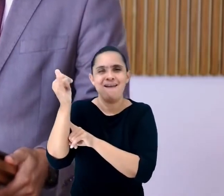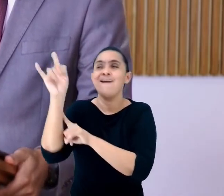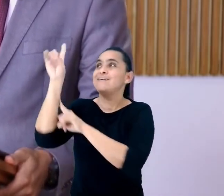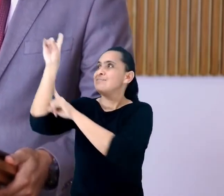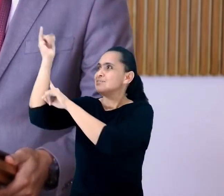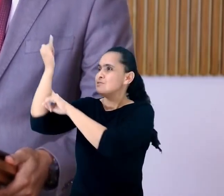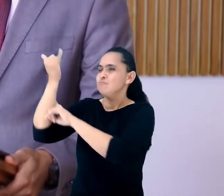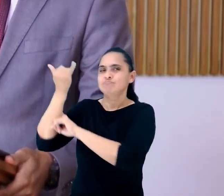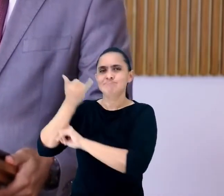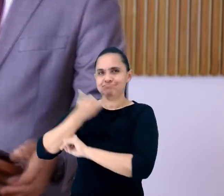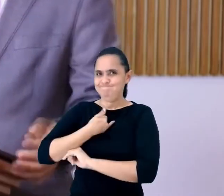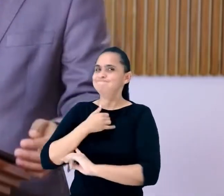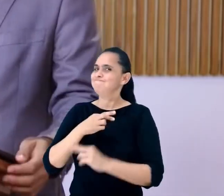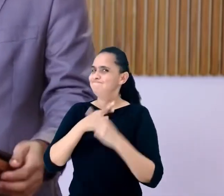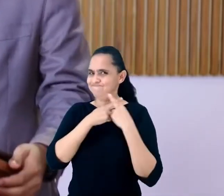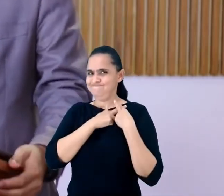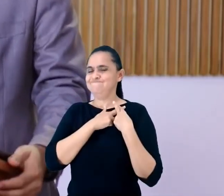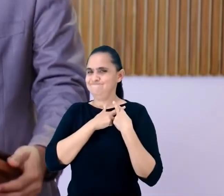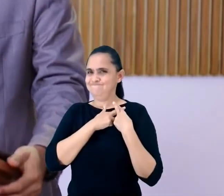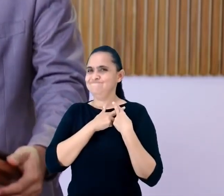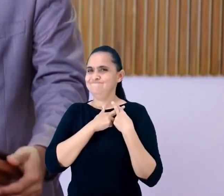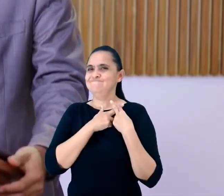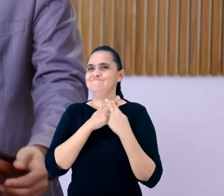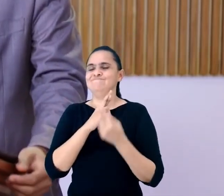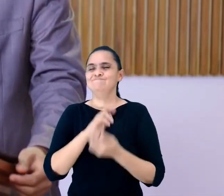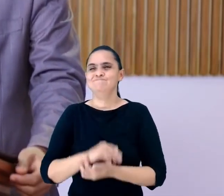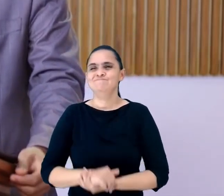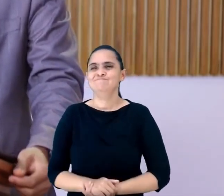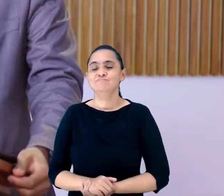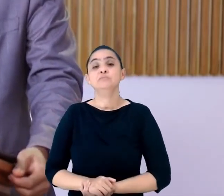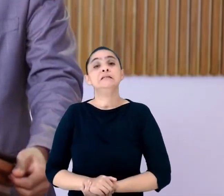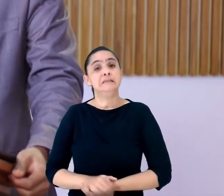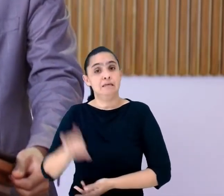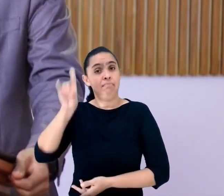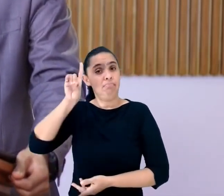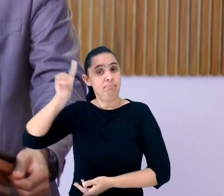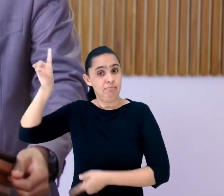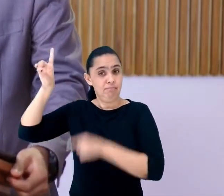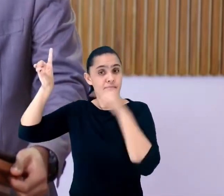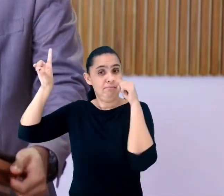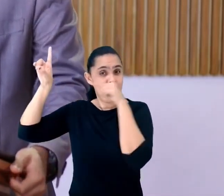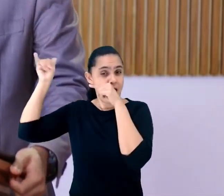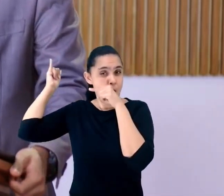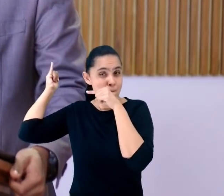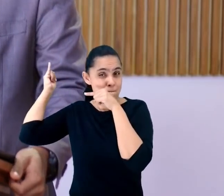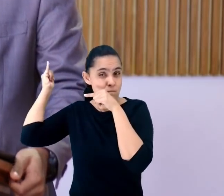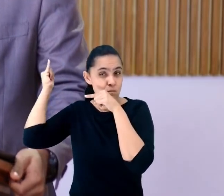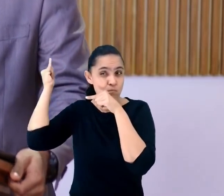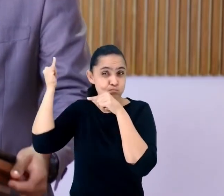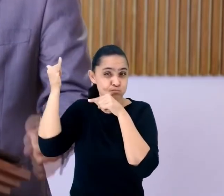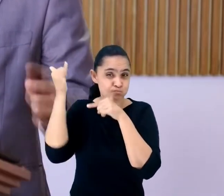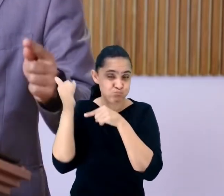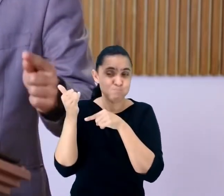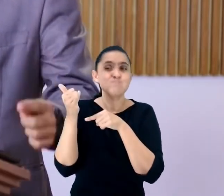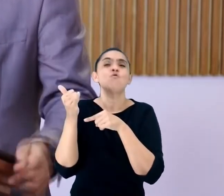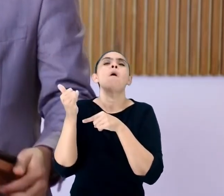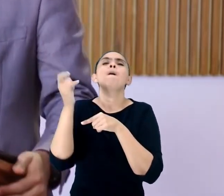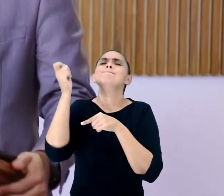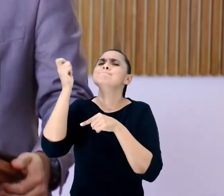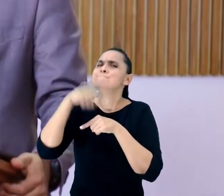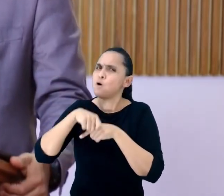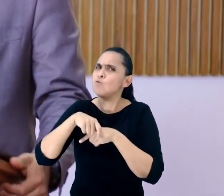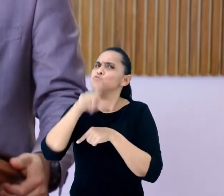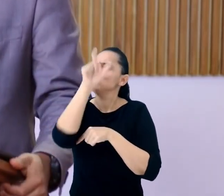tarefa. E a mensagem enviada por Deus pode ser transmitida por